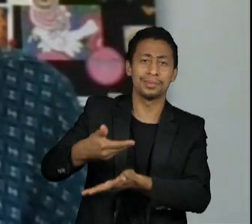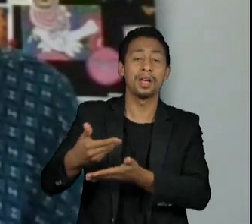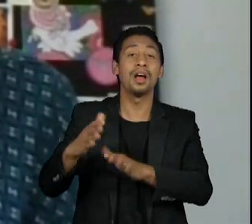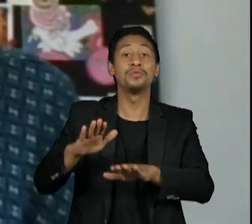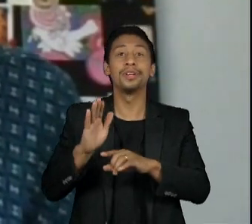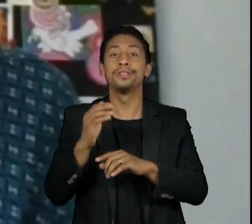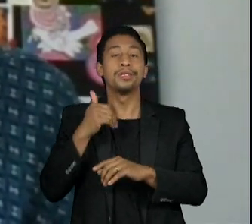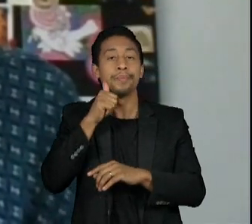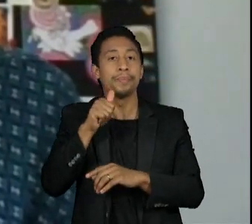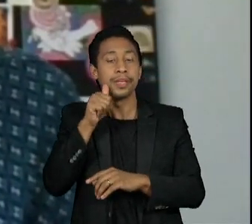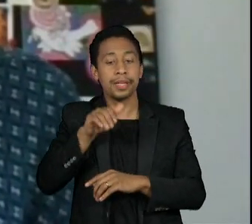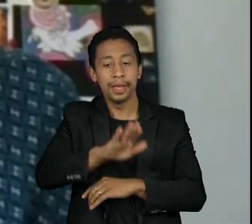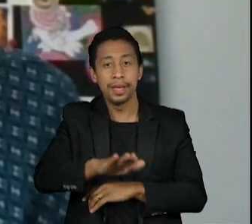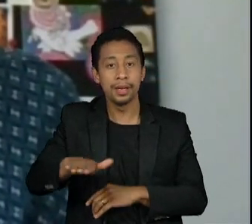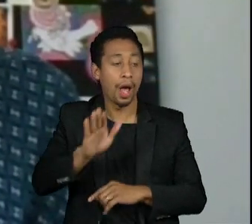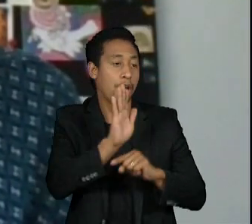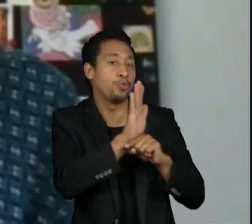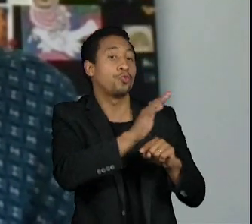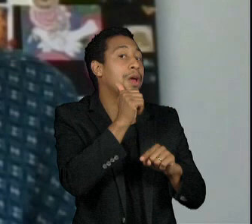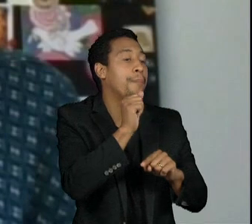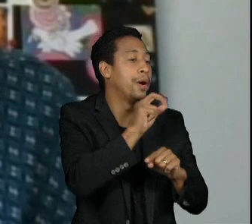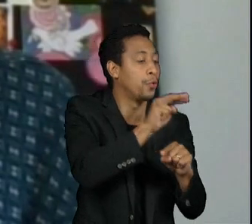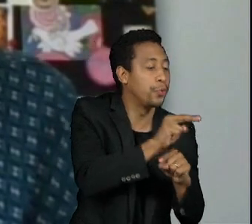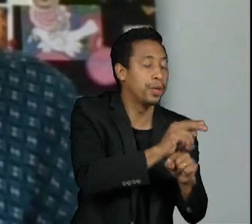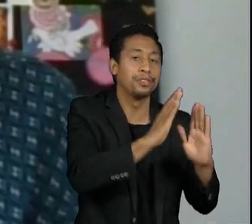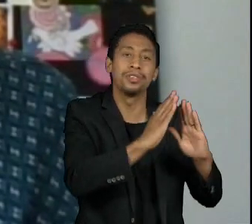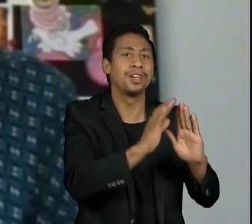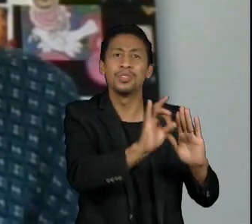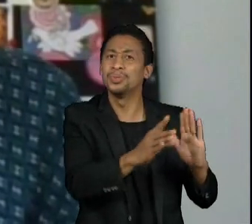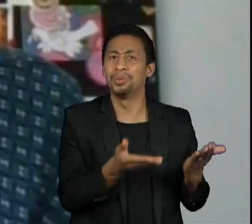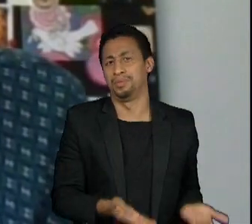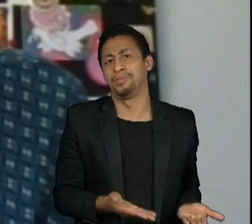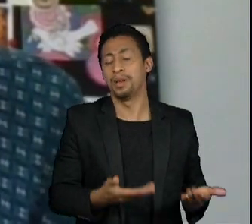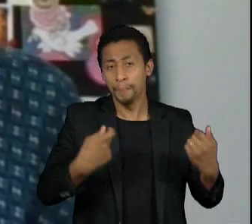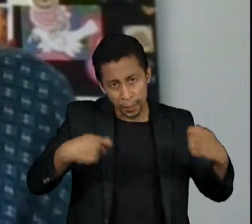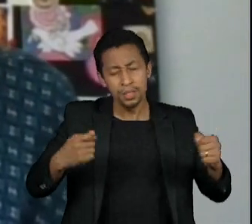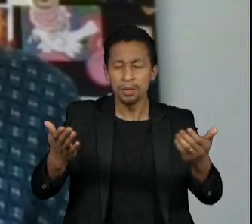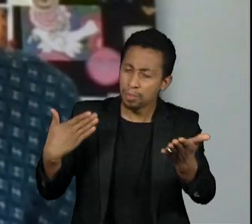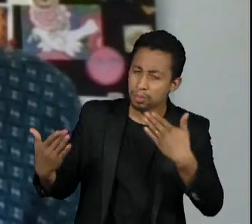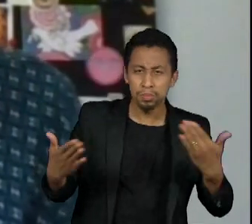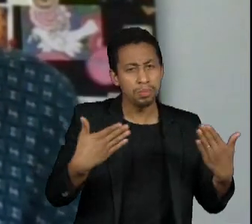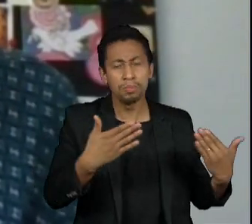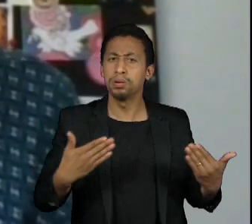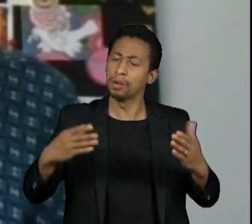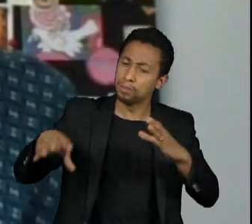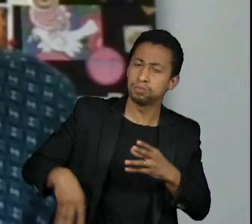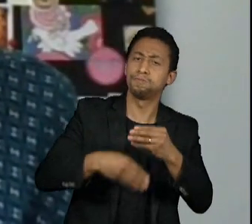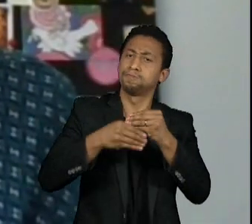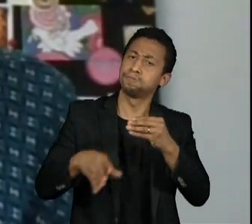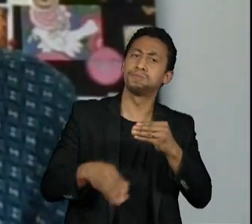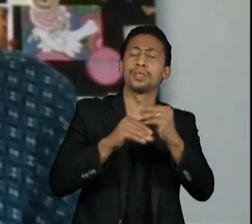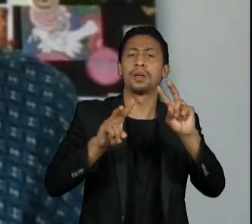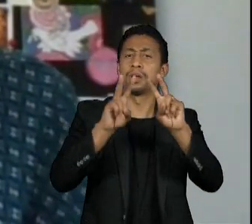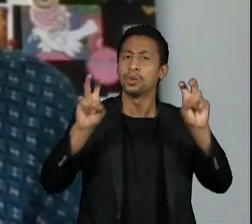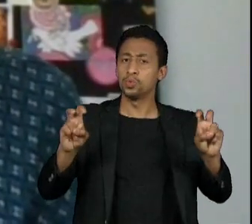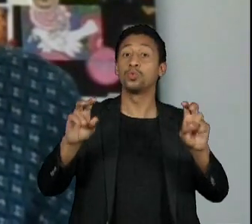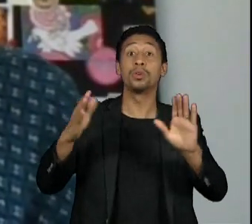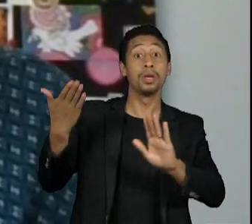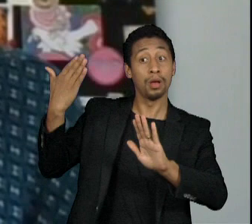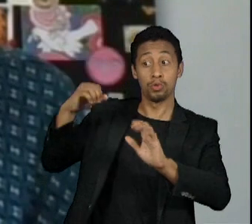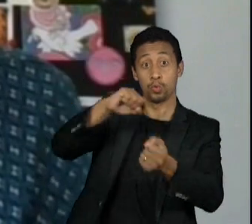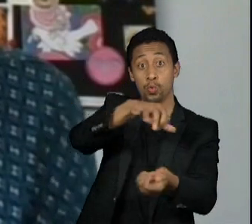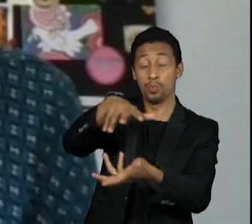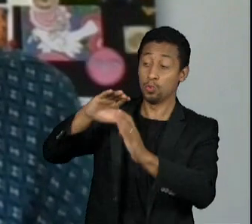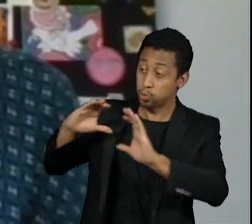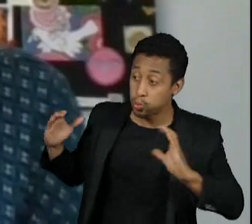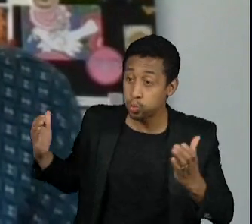tudo isso são temas que a gente precisa continuar discutindo e agregar aos temas que já eram discutidos no mundo inteiro